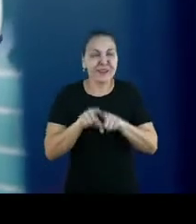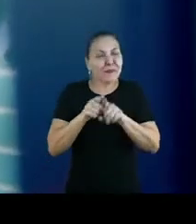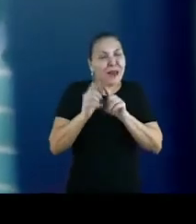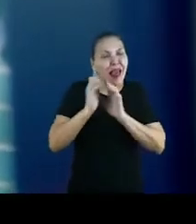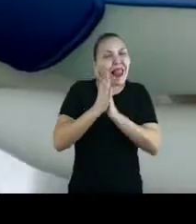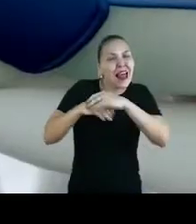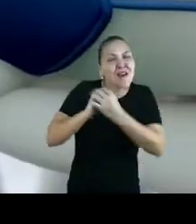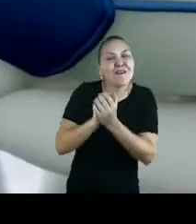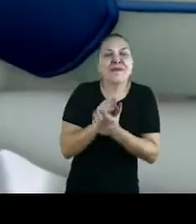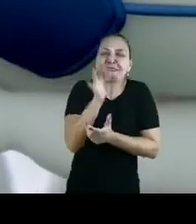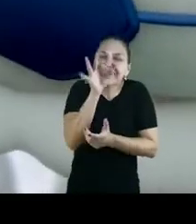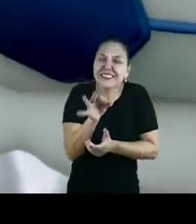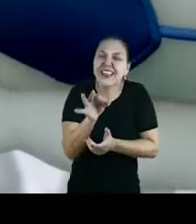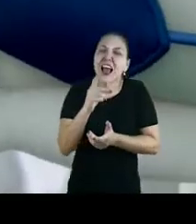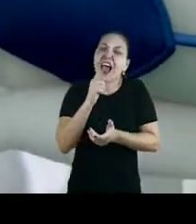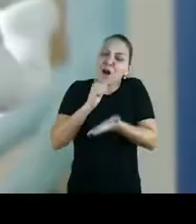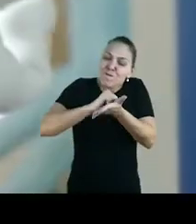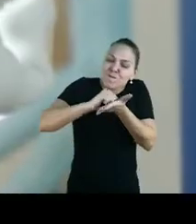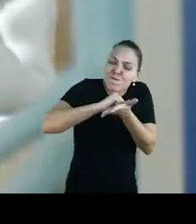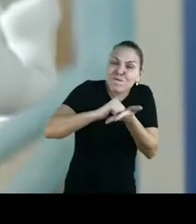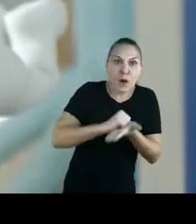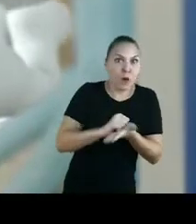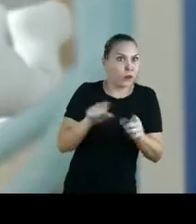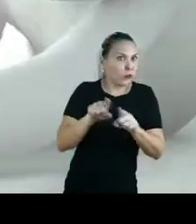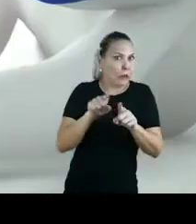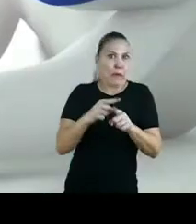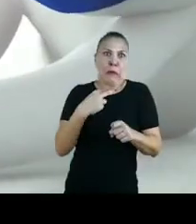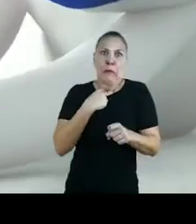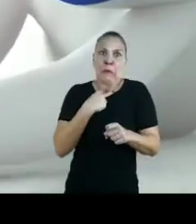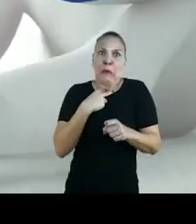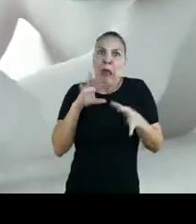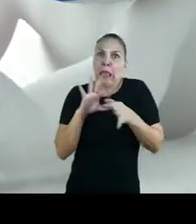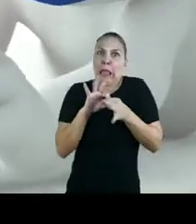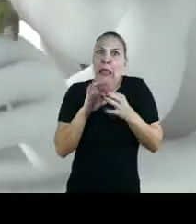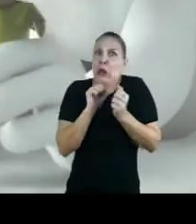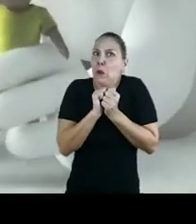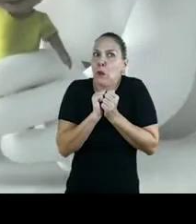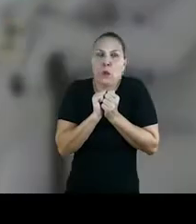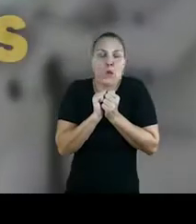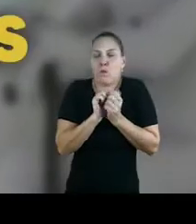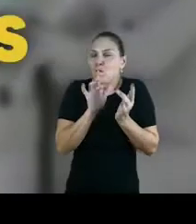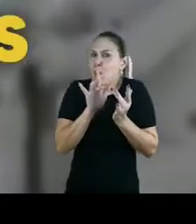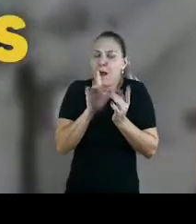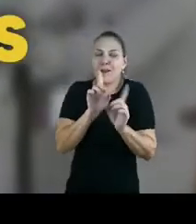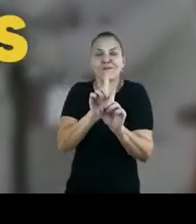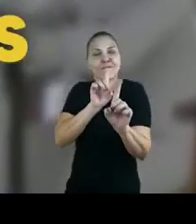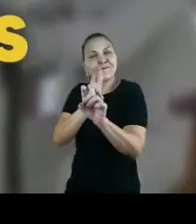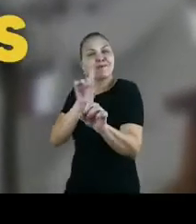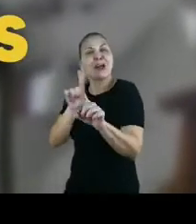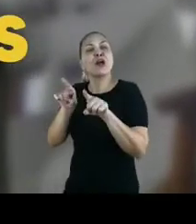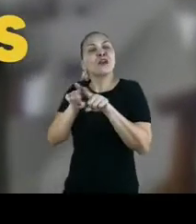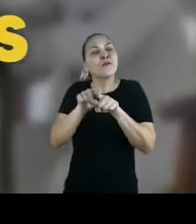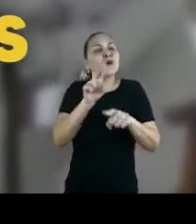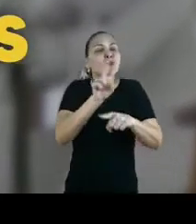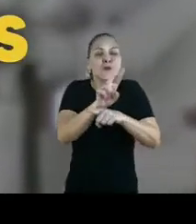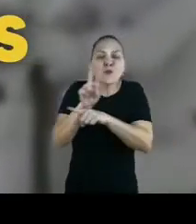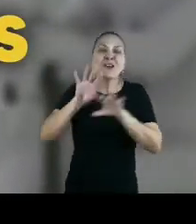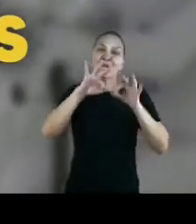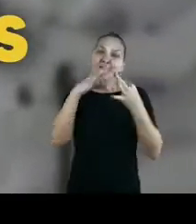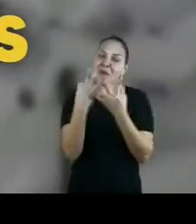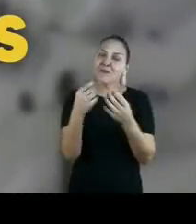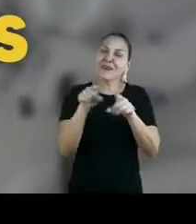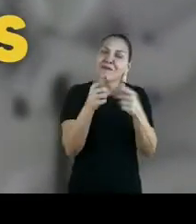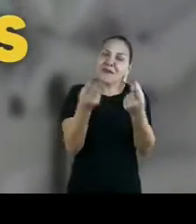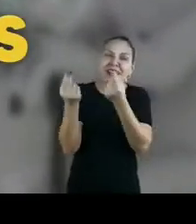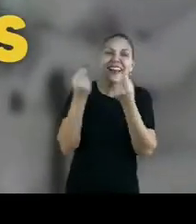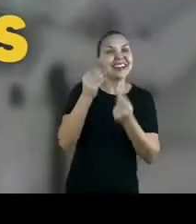lavar as mãos direitinho, com água e sabão. E nada de ficar muito juntinho. Assim, você cuida da sua família,